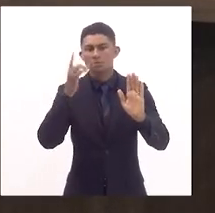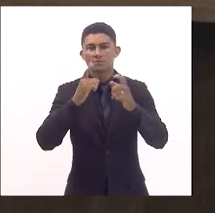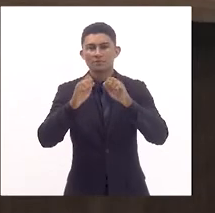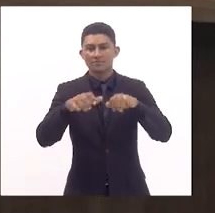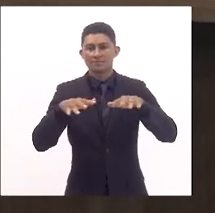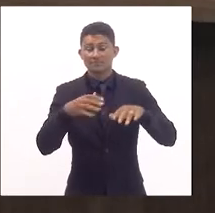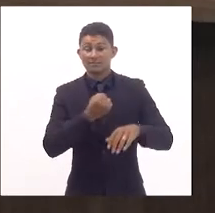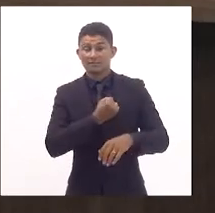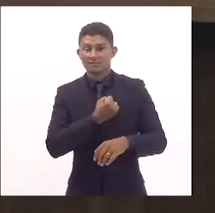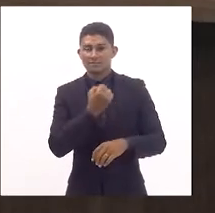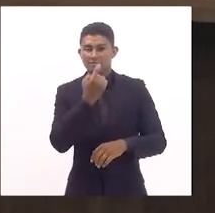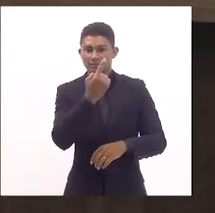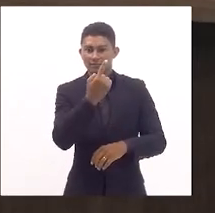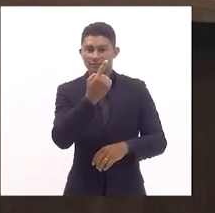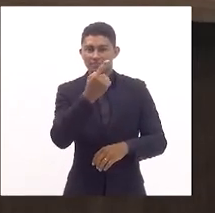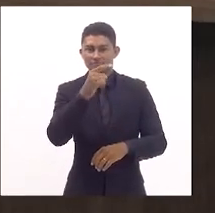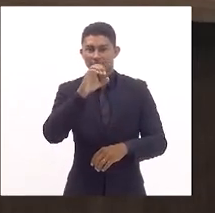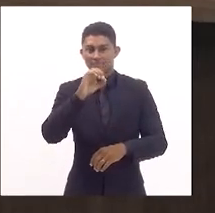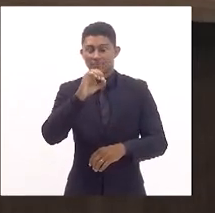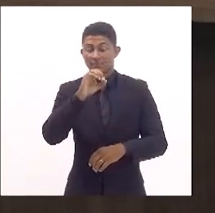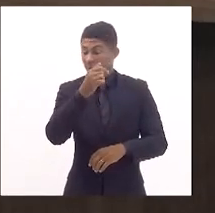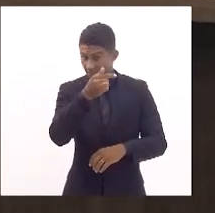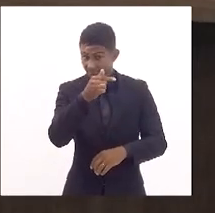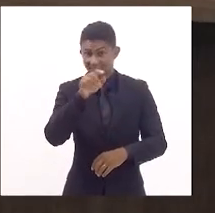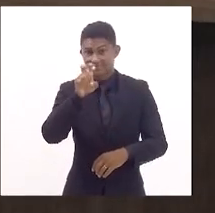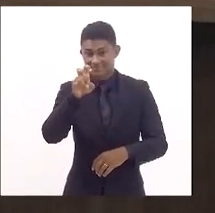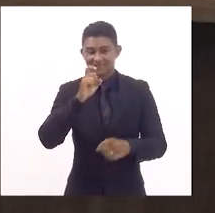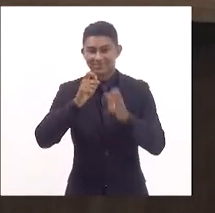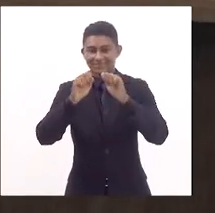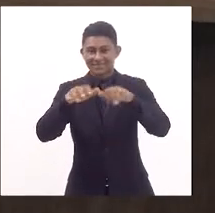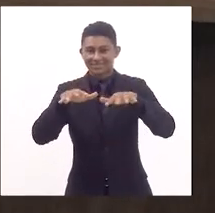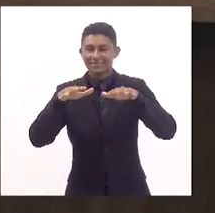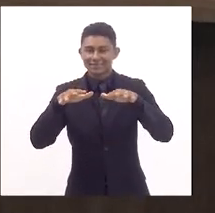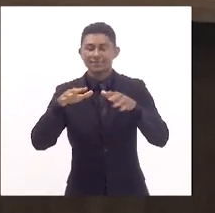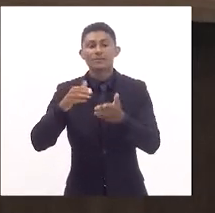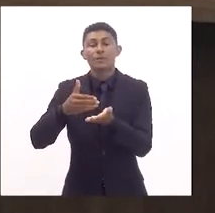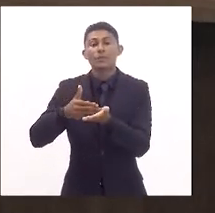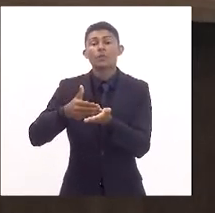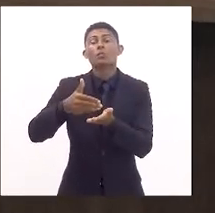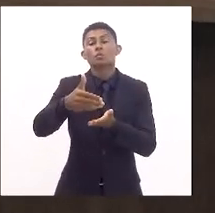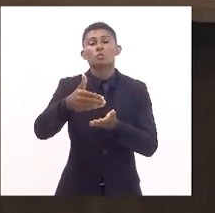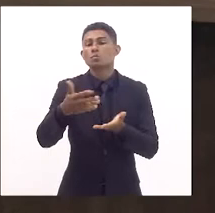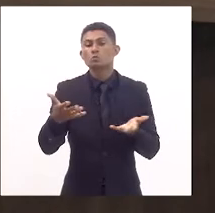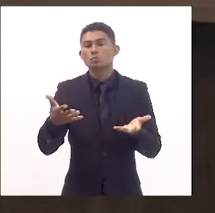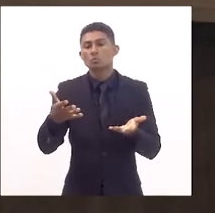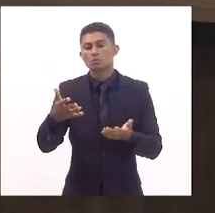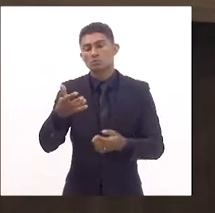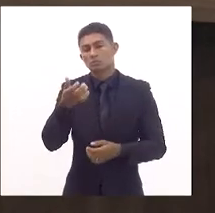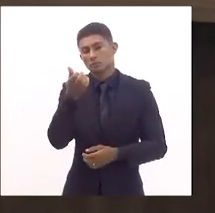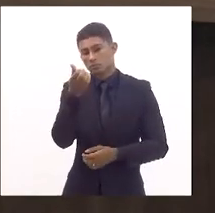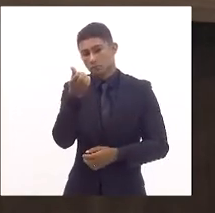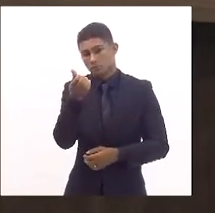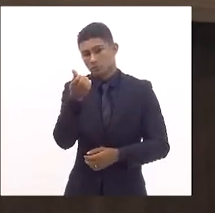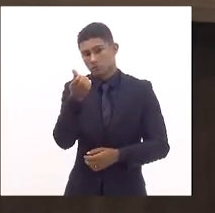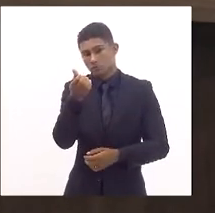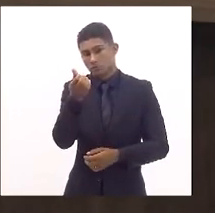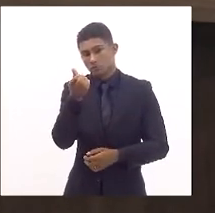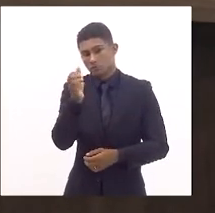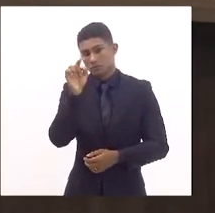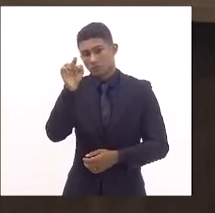na 75ª sessão extraordinária que iniciado as